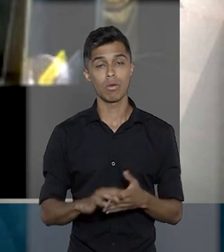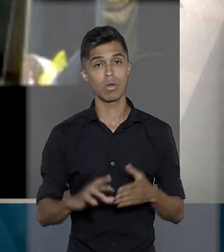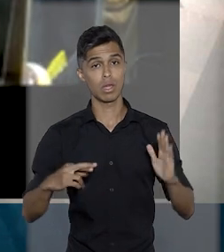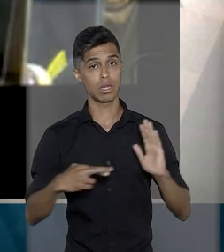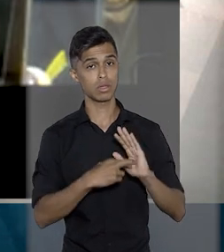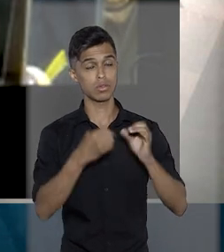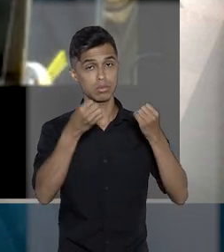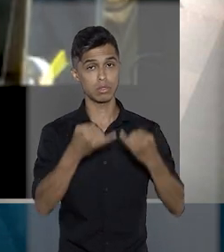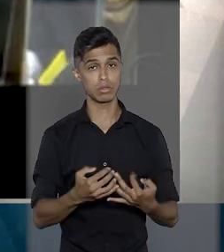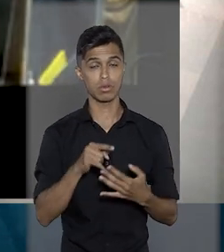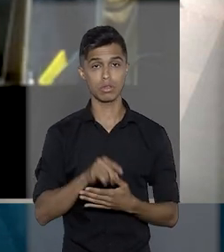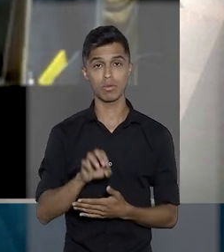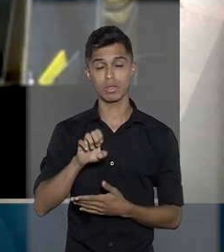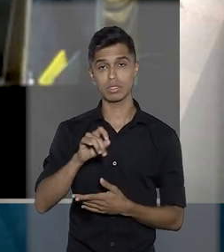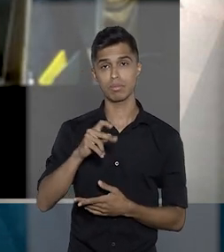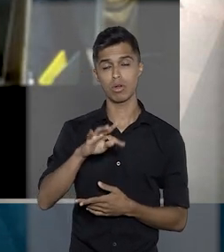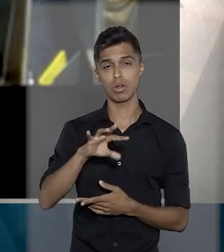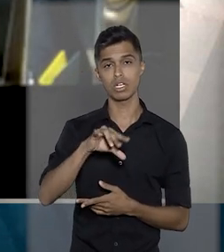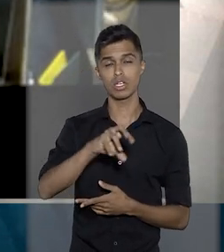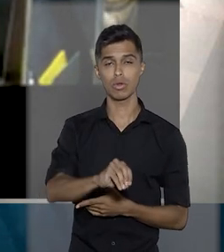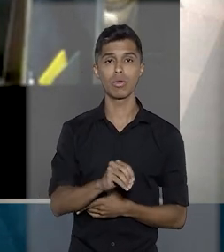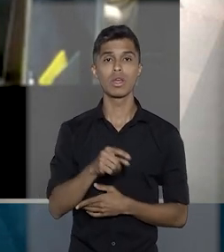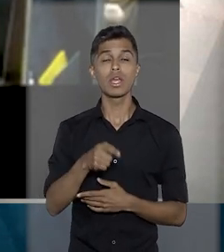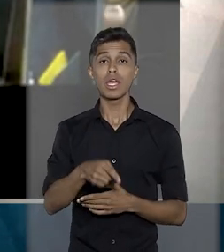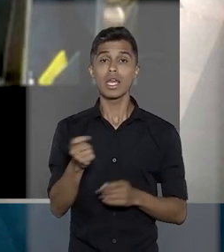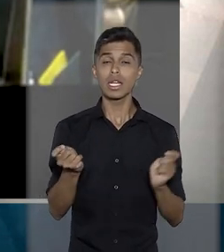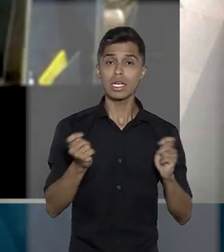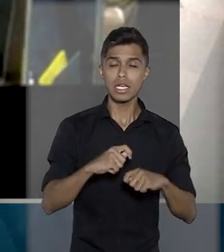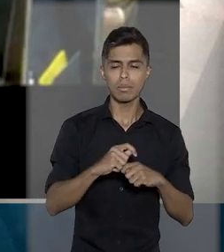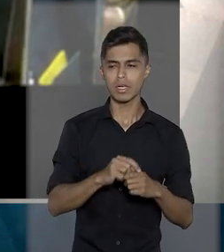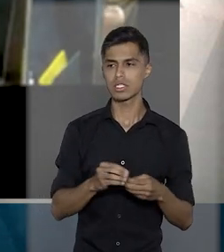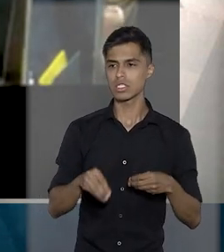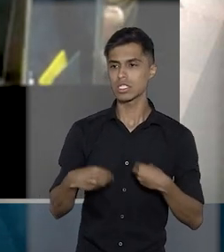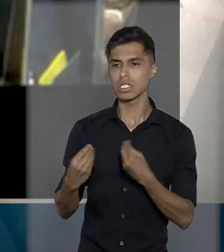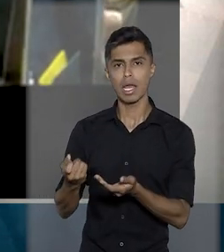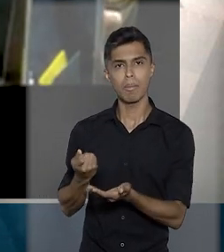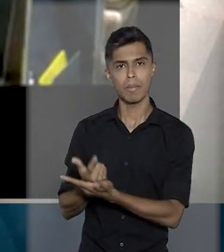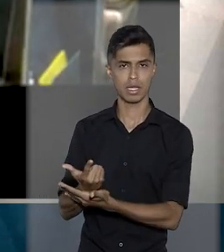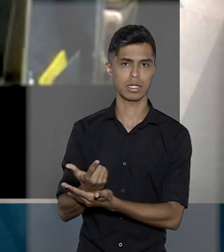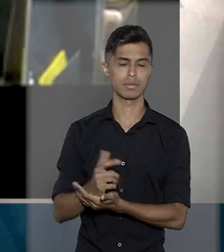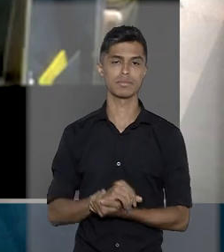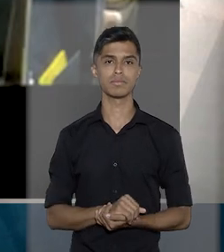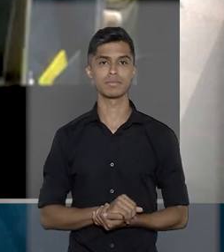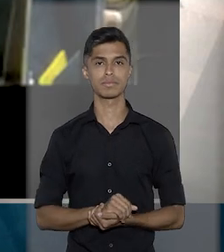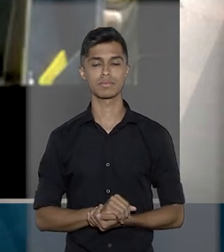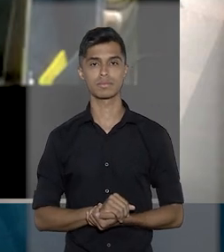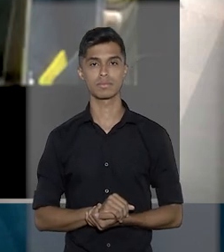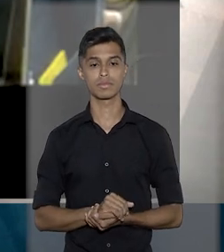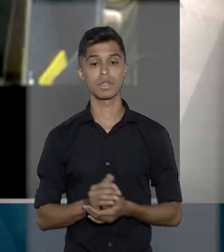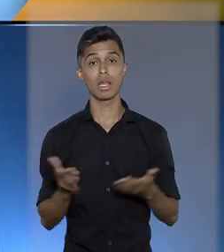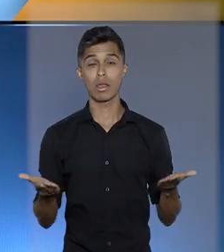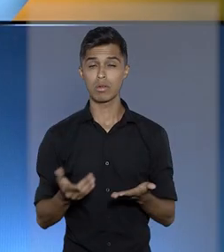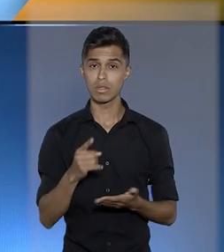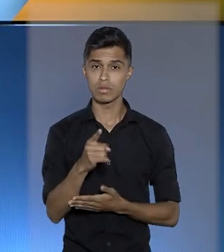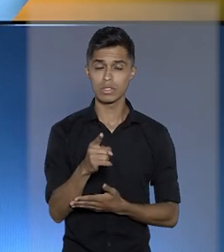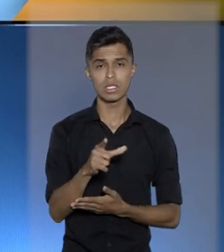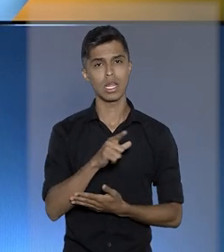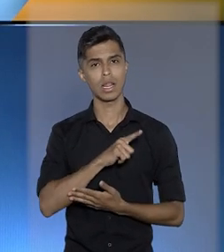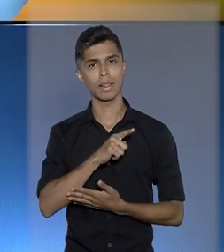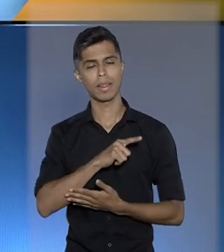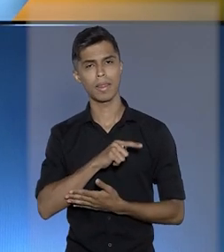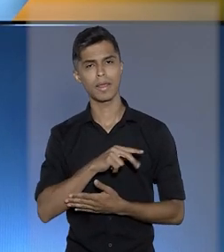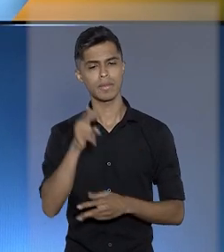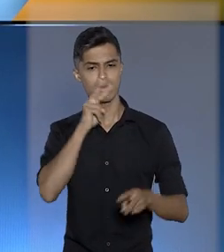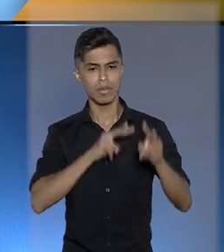a relatora destacou que o Espólio é parte legítima para requerer o pagamento desse montante agora você